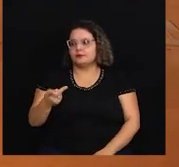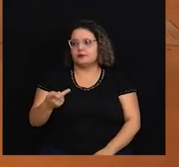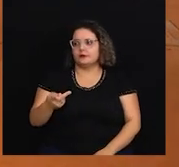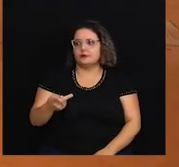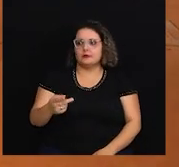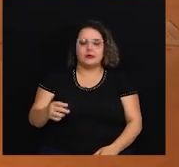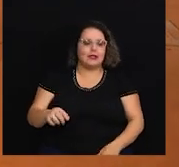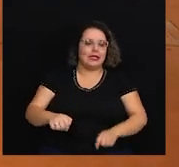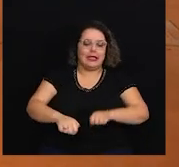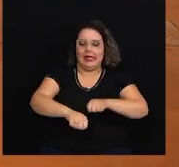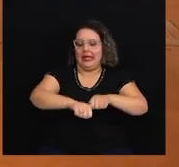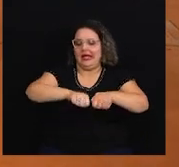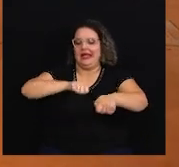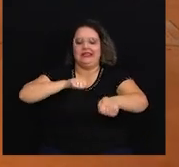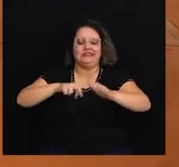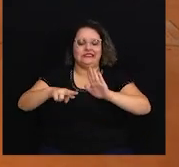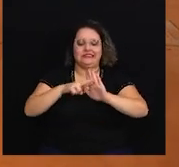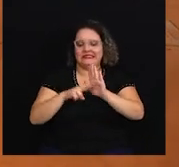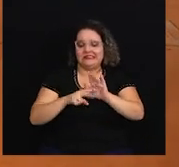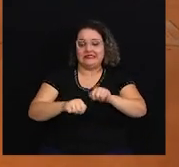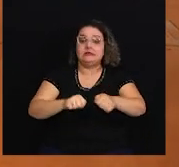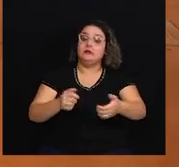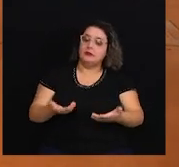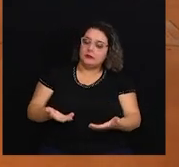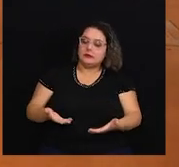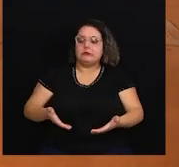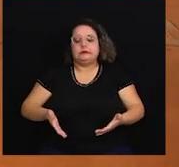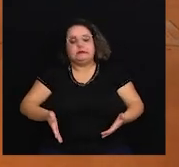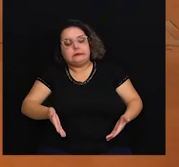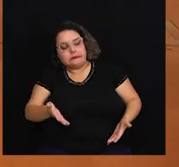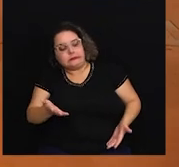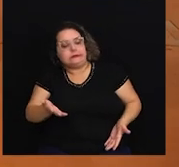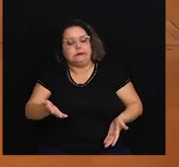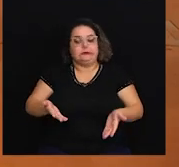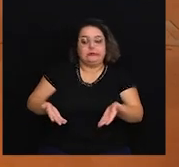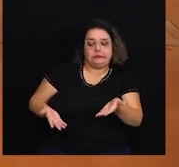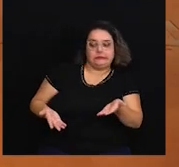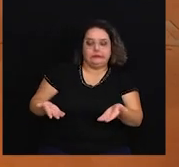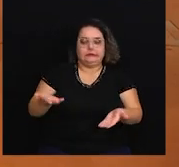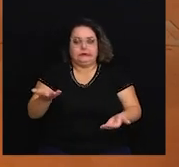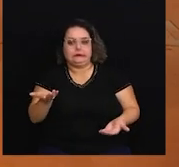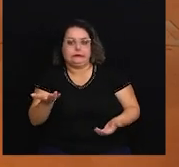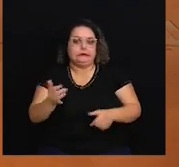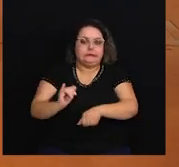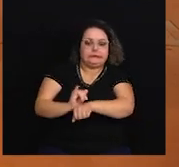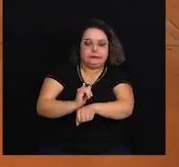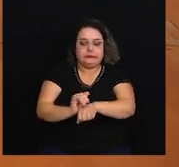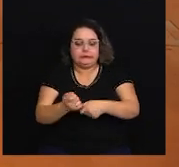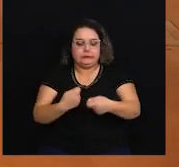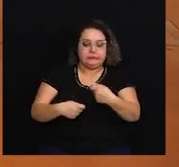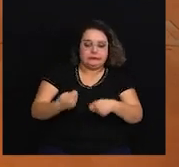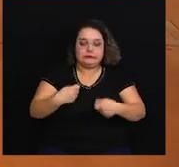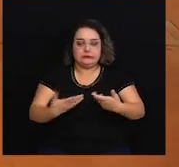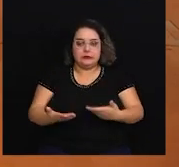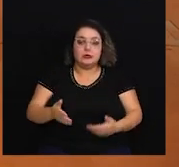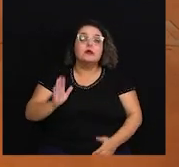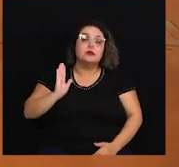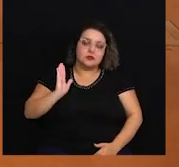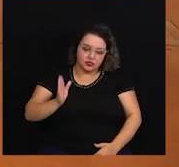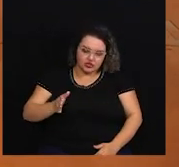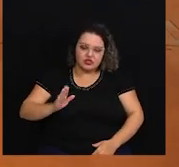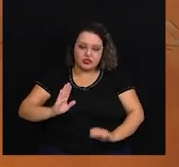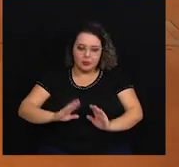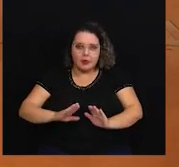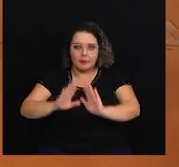regra tem que levar tem que levar e quem já jogou tem uma facilidade eu vejo isso quando nós